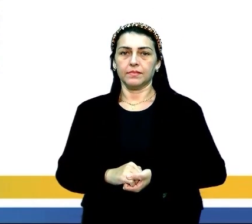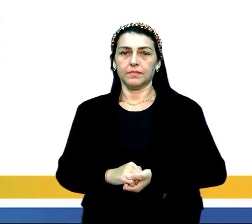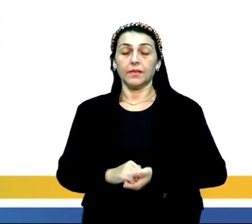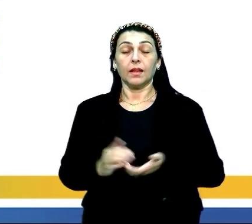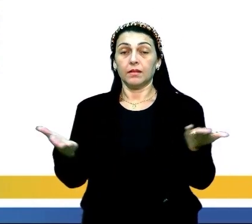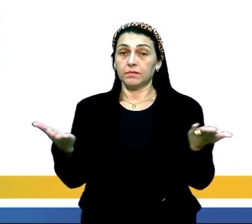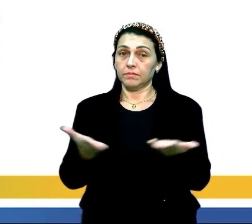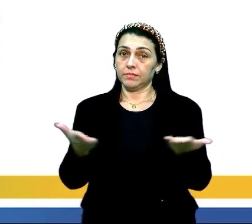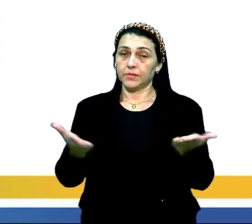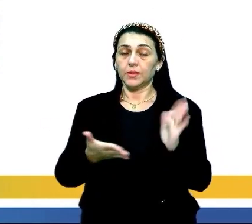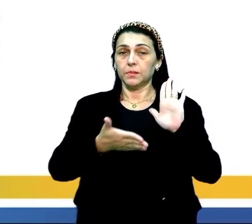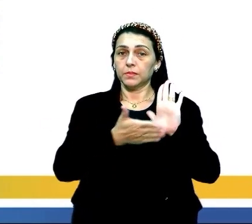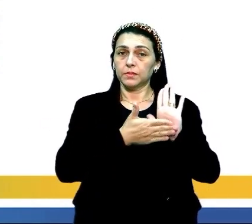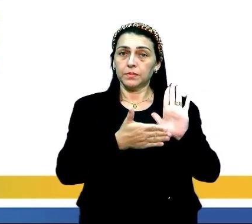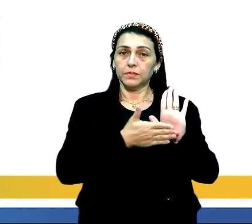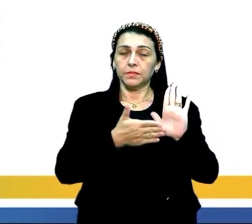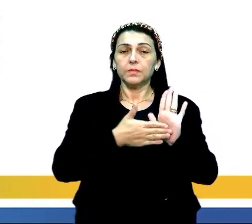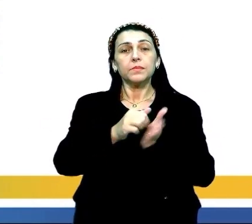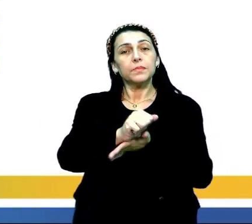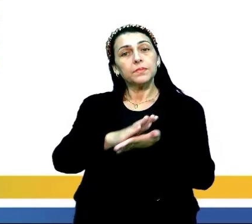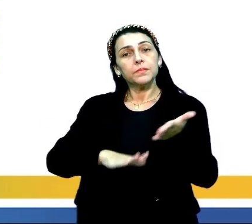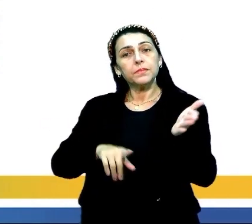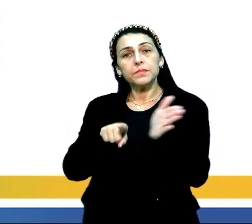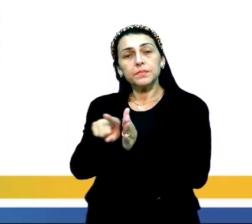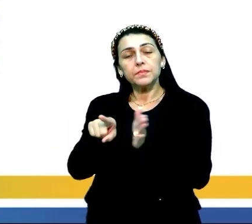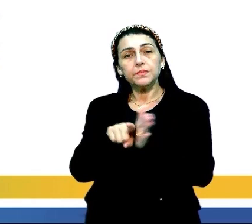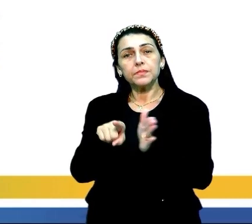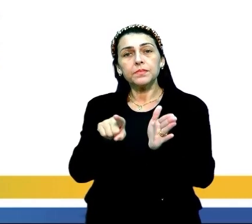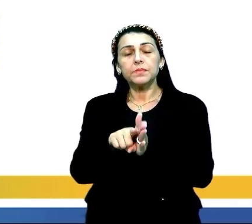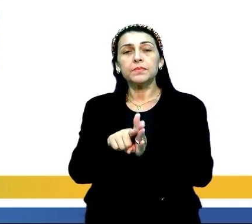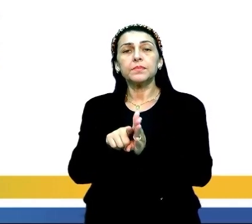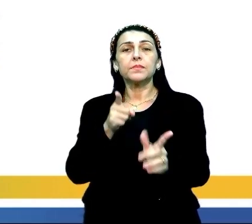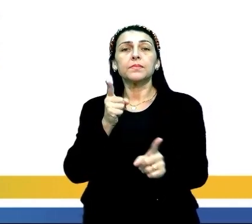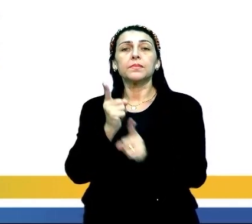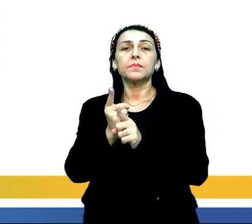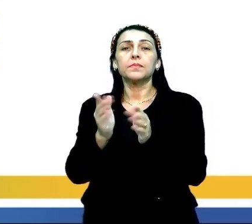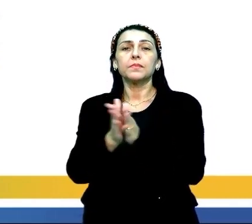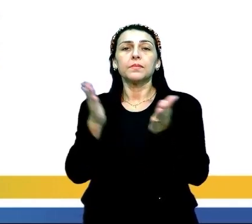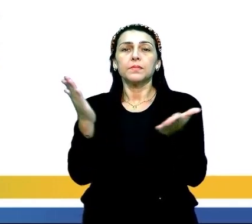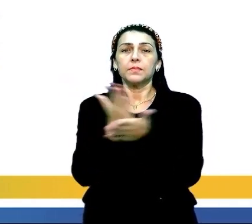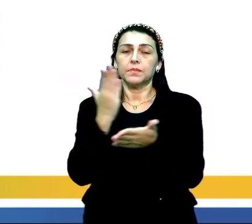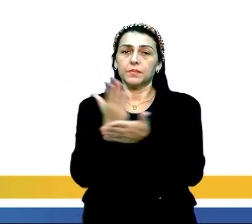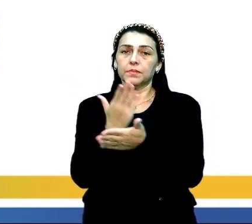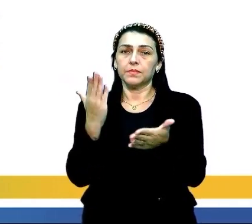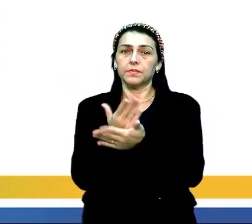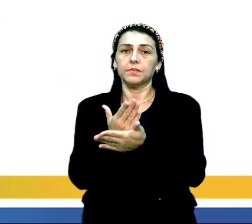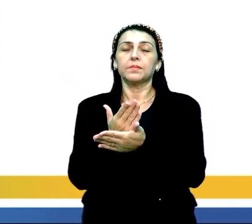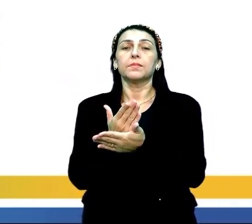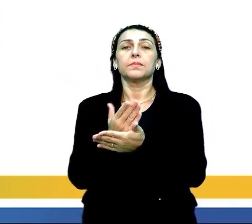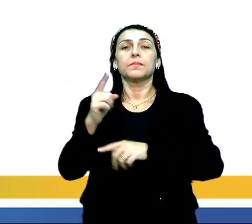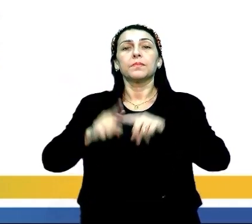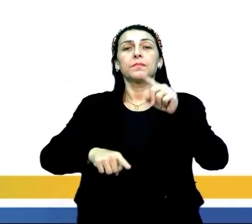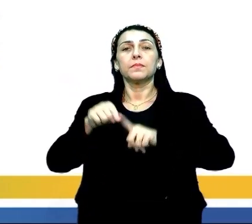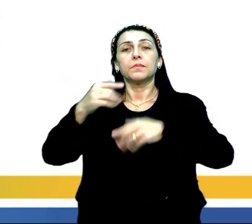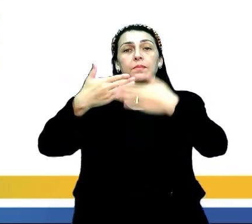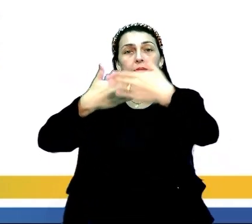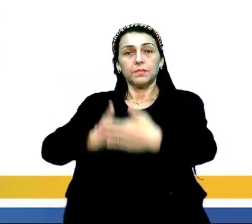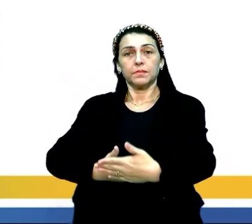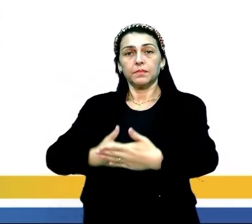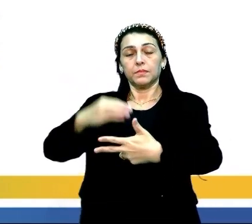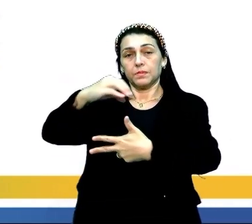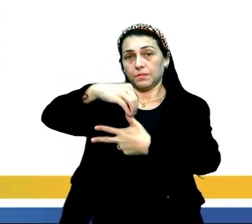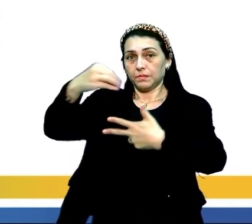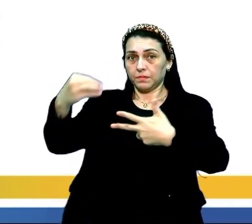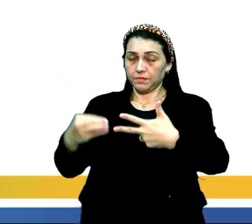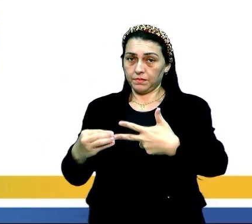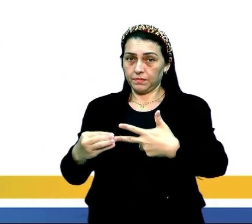vamos agora propor uma questão que está no nosso material didático, que é o material A Prova